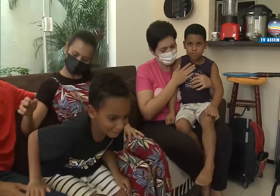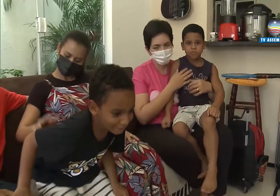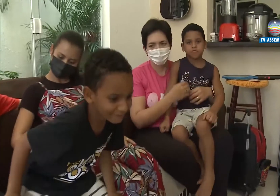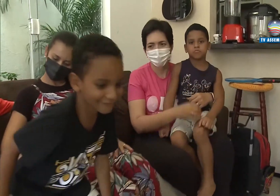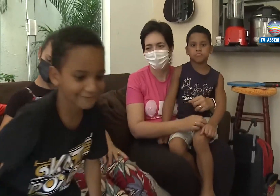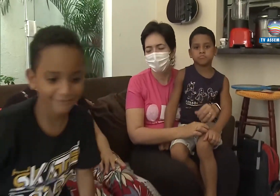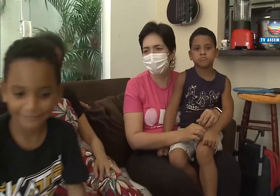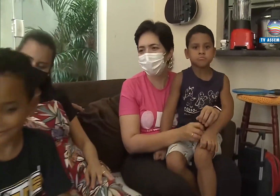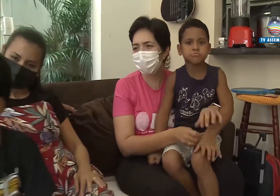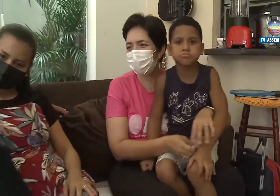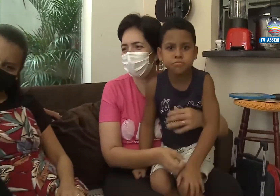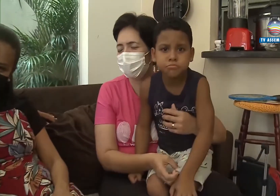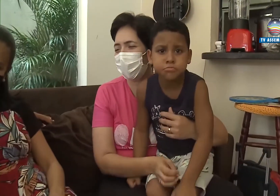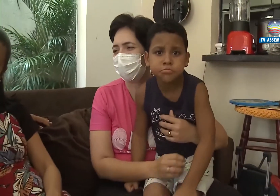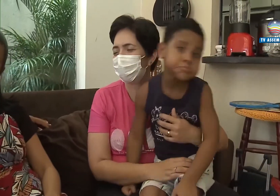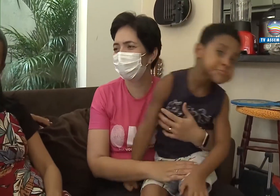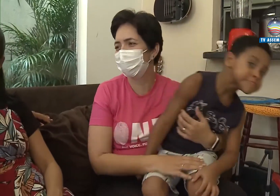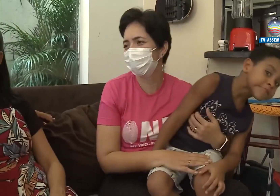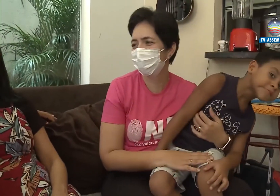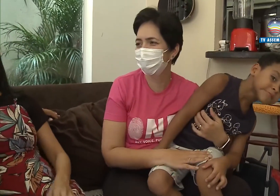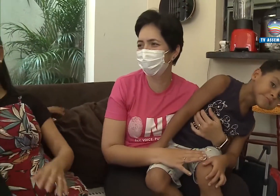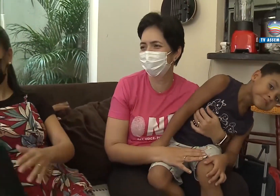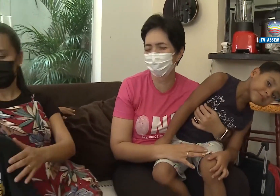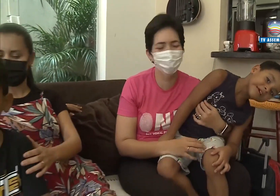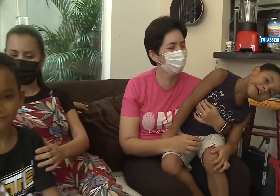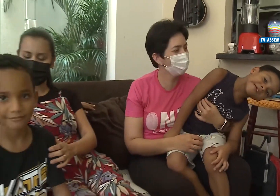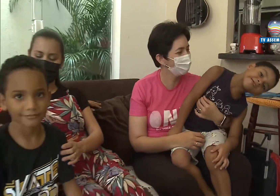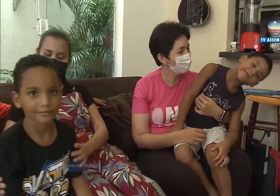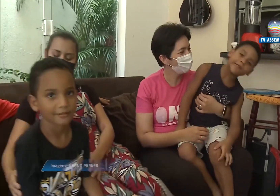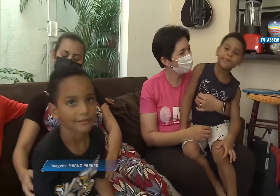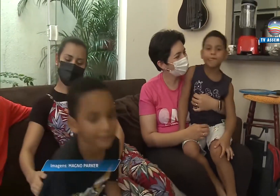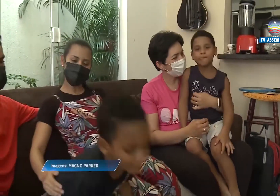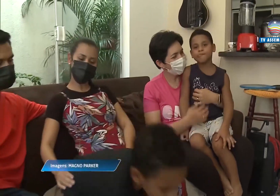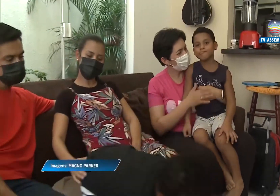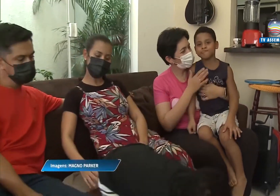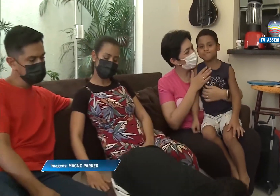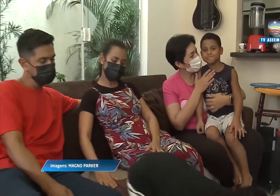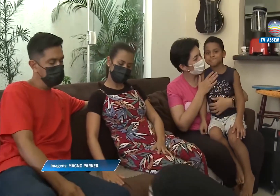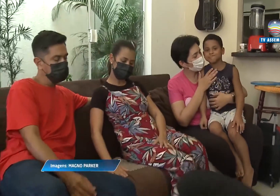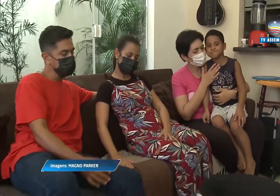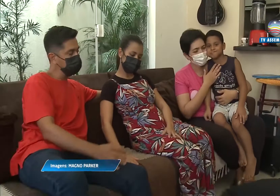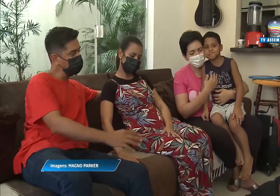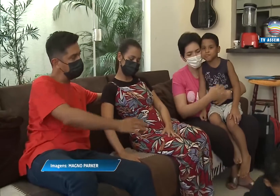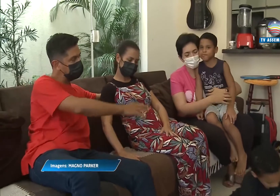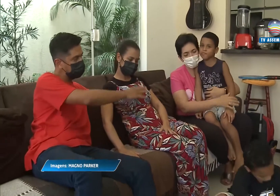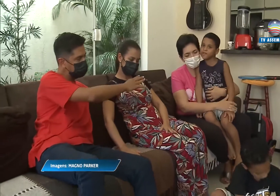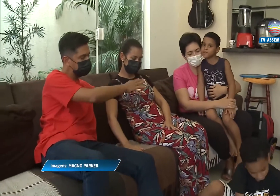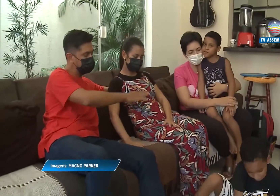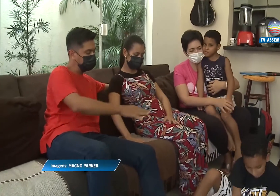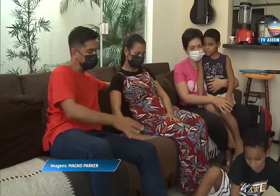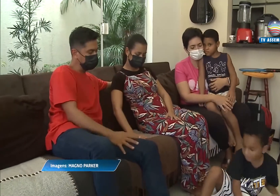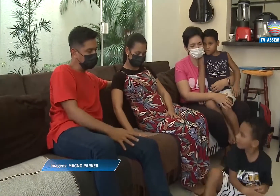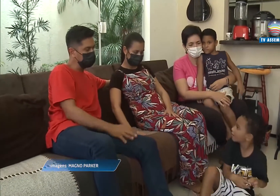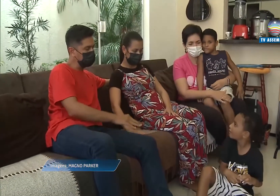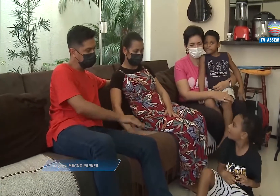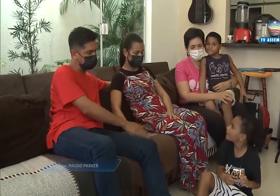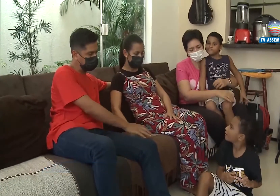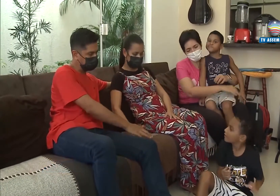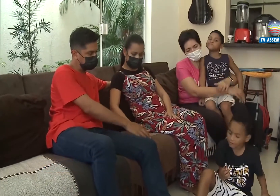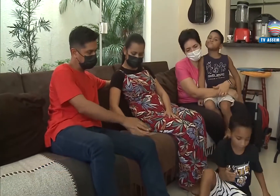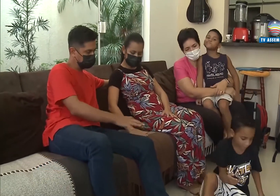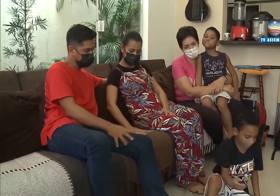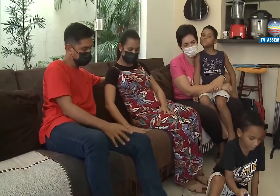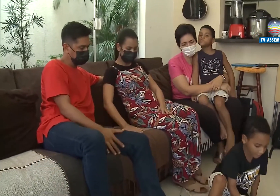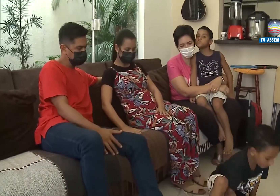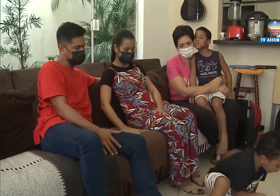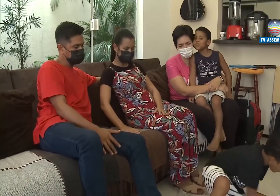do João, do Lucas, da Mariana e da Larissa comprovam que não é preciso viver uma gestação para ter um